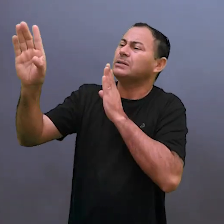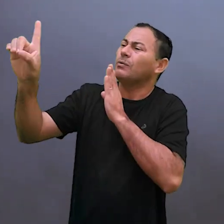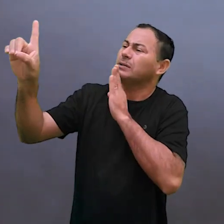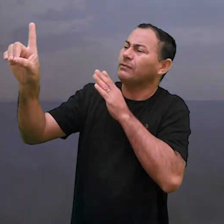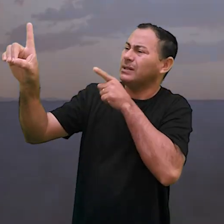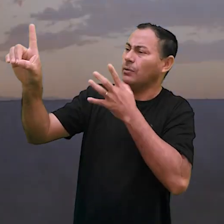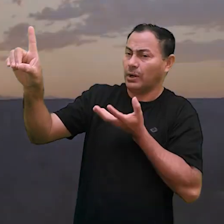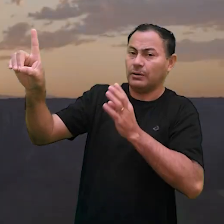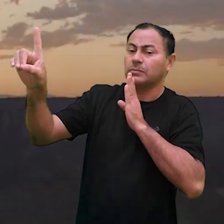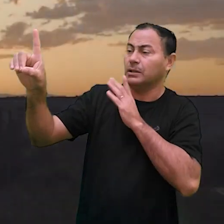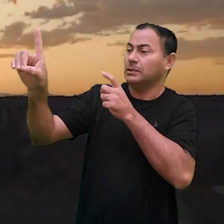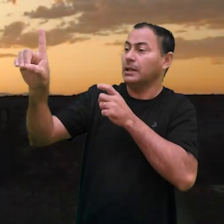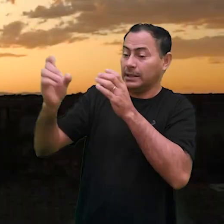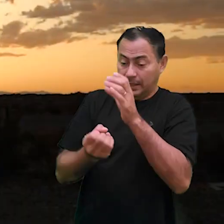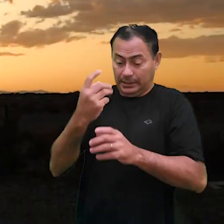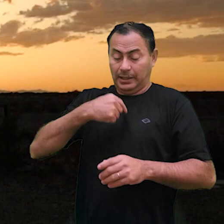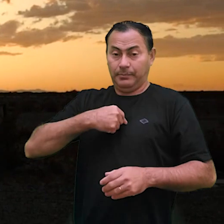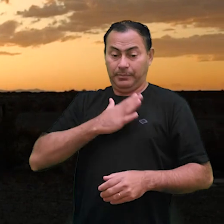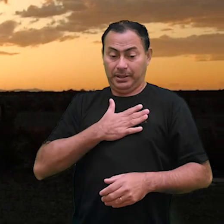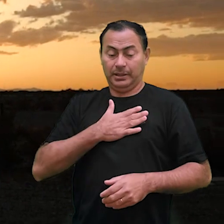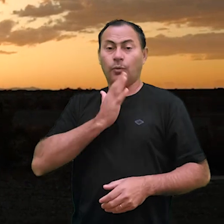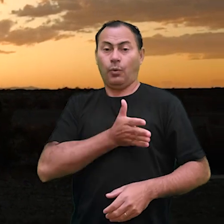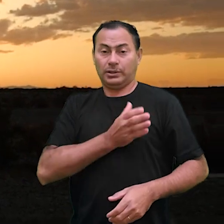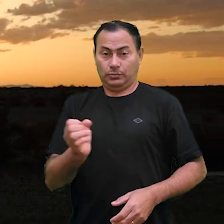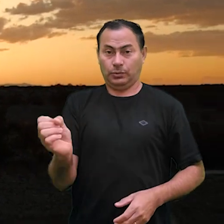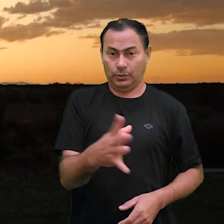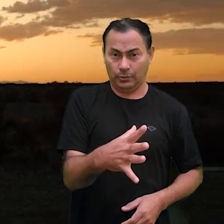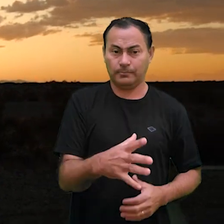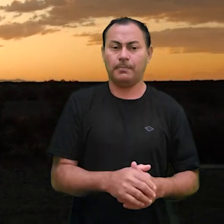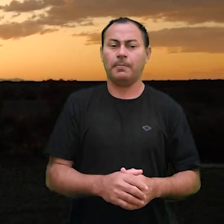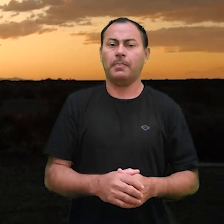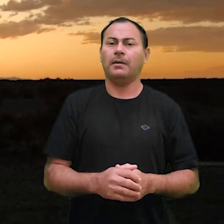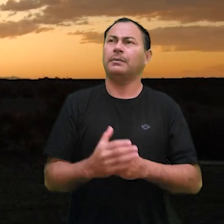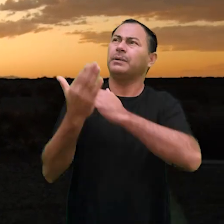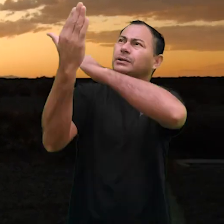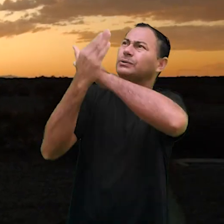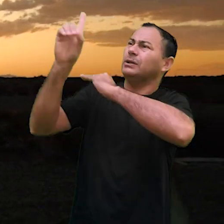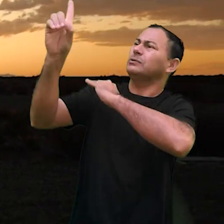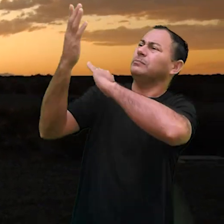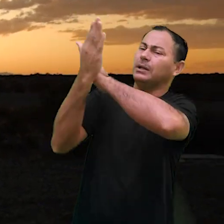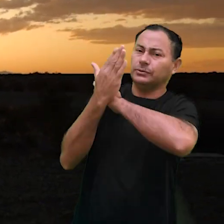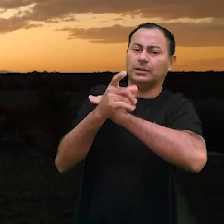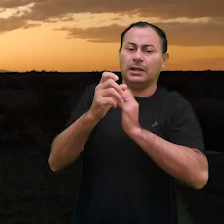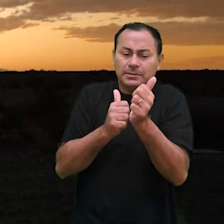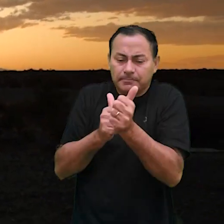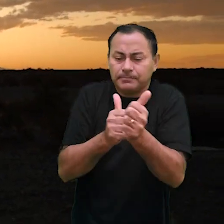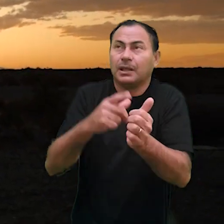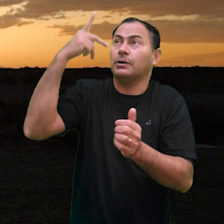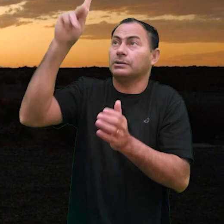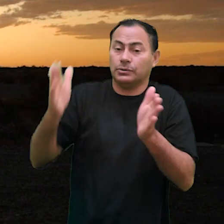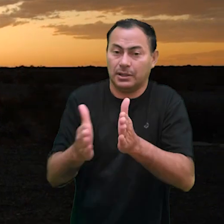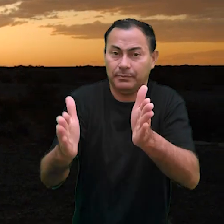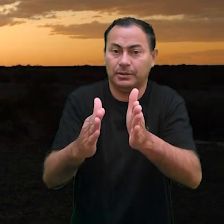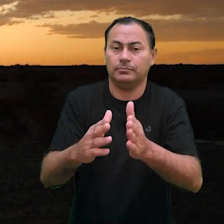eu quero te conhecer. Eu quero que seja criado em mim um novo coração. Me ajude, Deus, me ajude